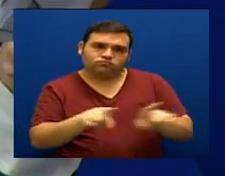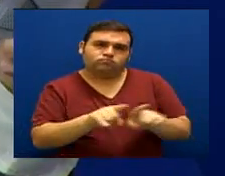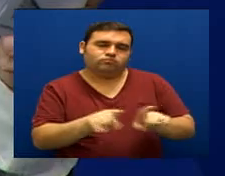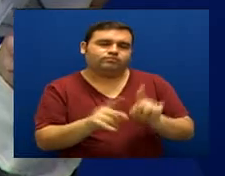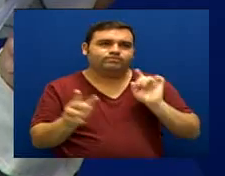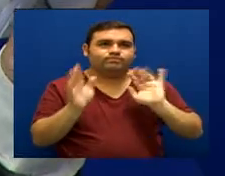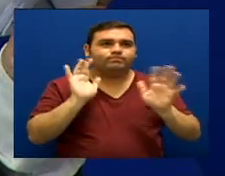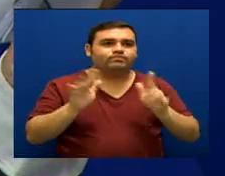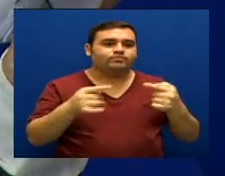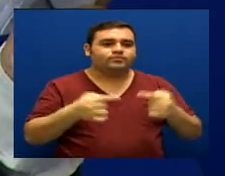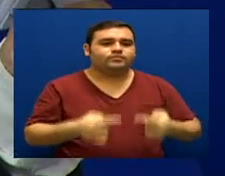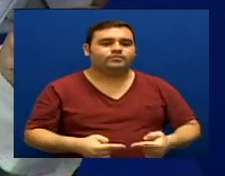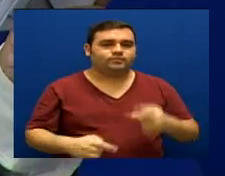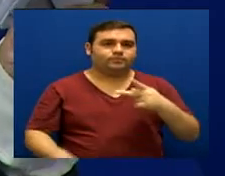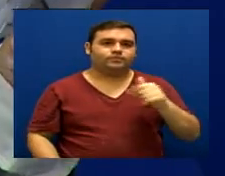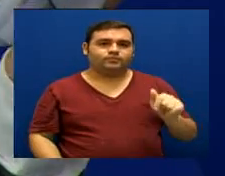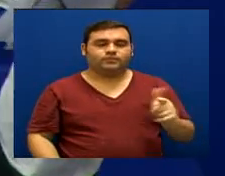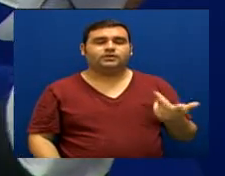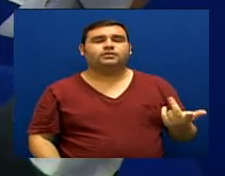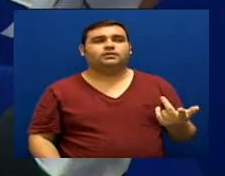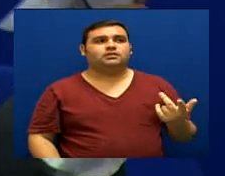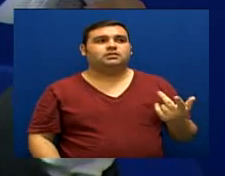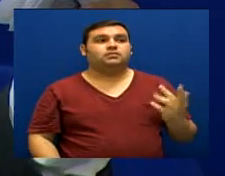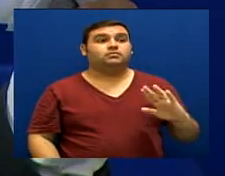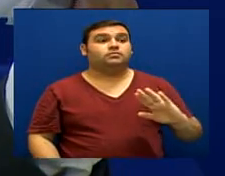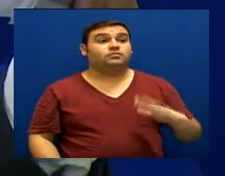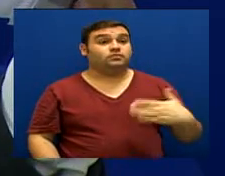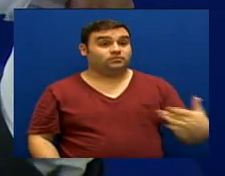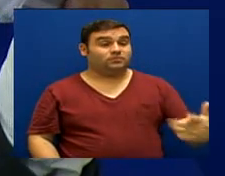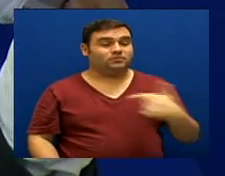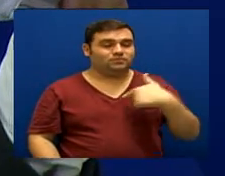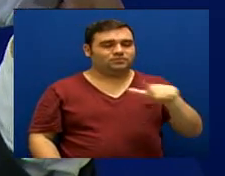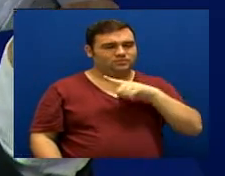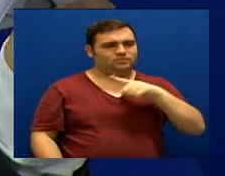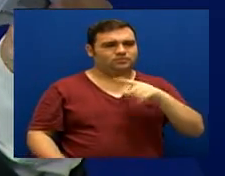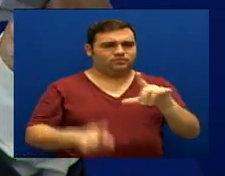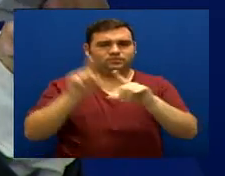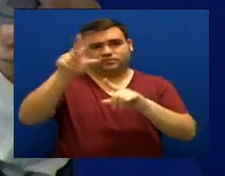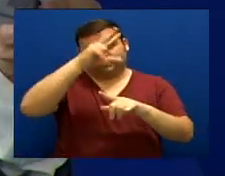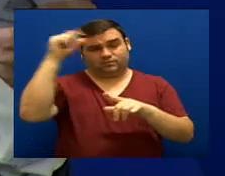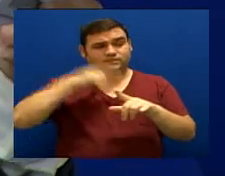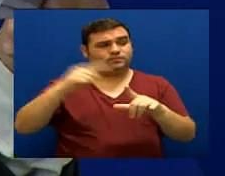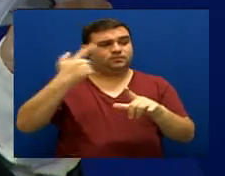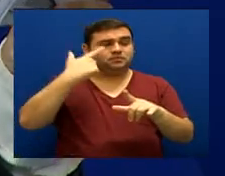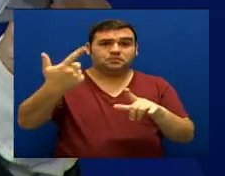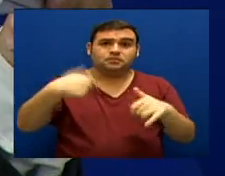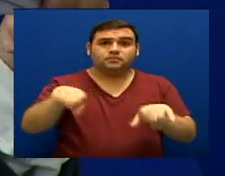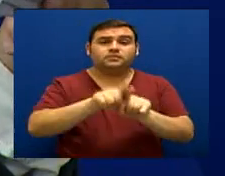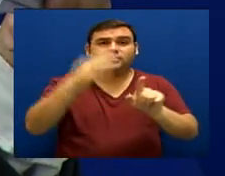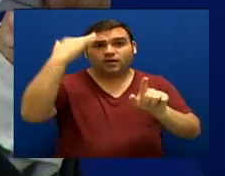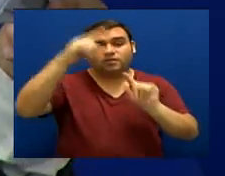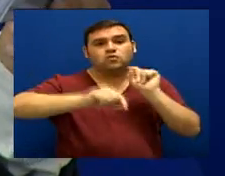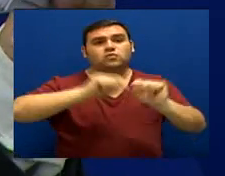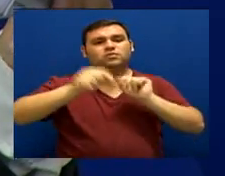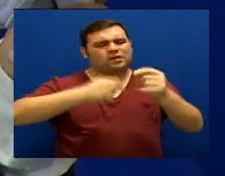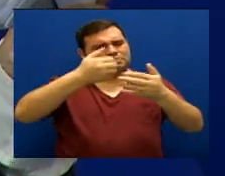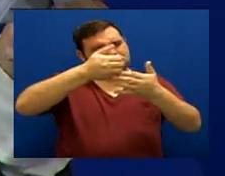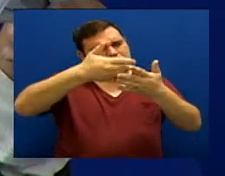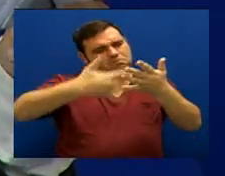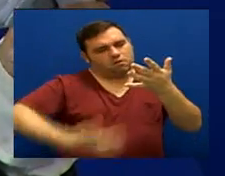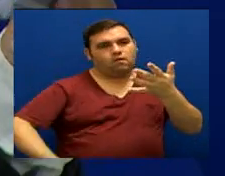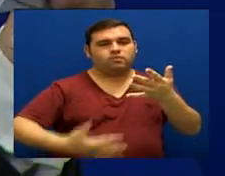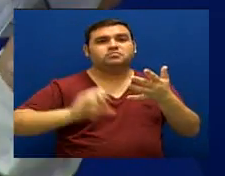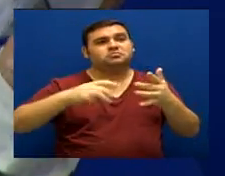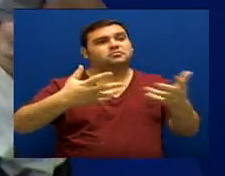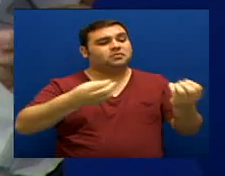pensado nesse pé aí eu vou fazer vista na prefeitura eu vou ficar sabendo do conteúdo dele em detalhes